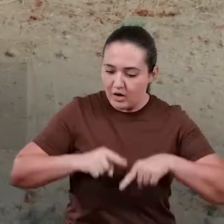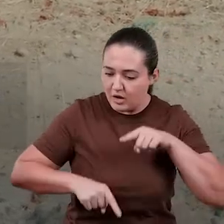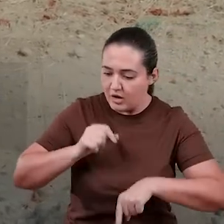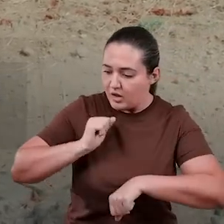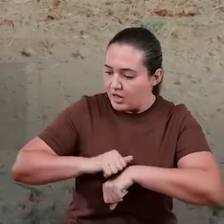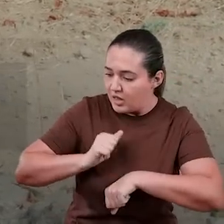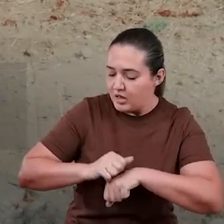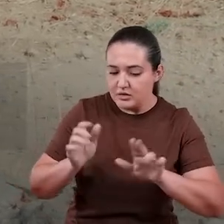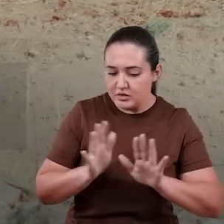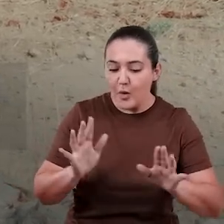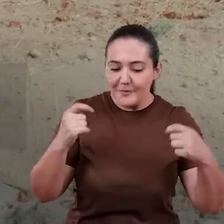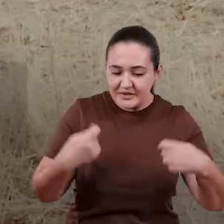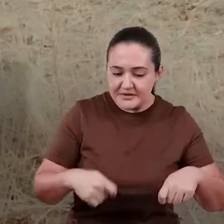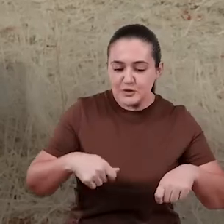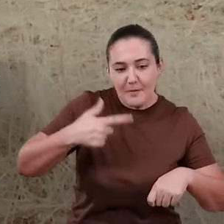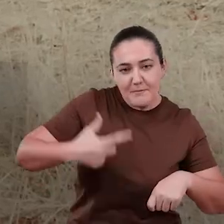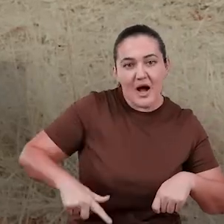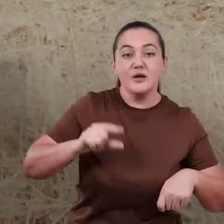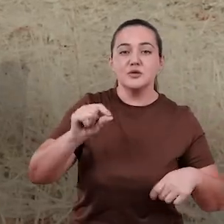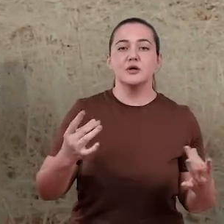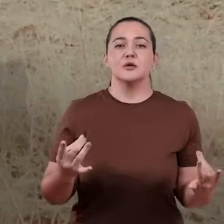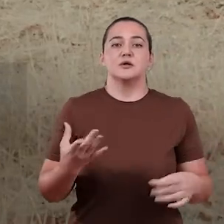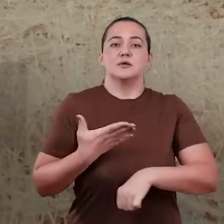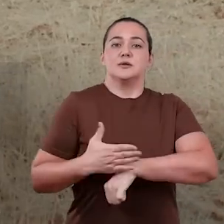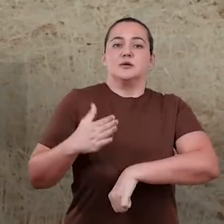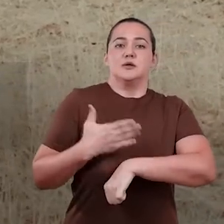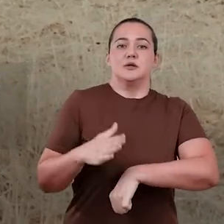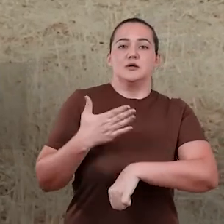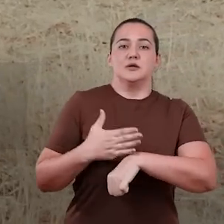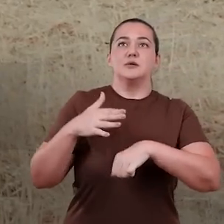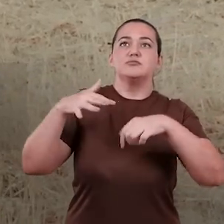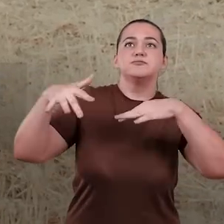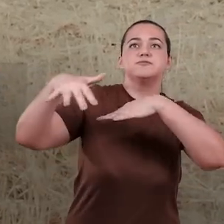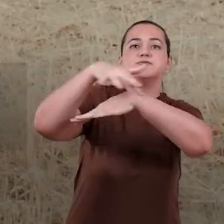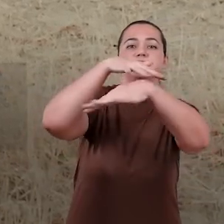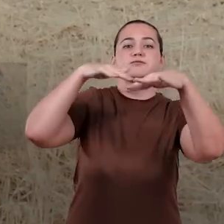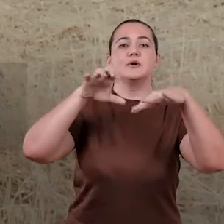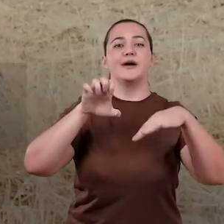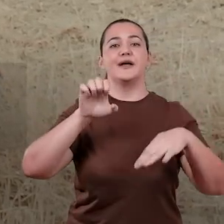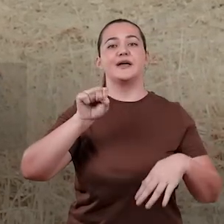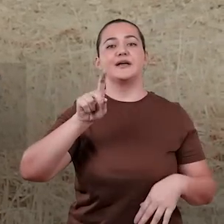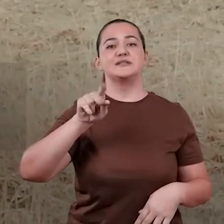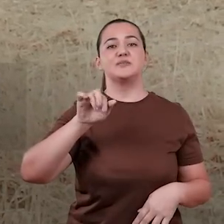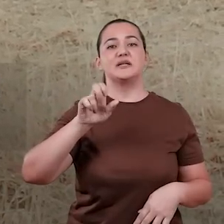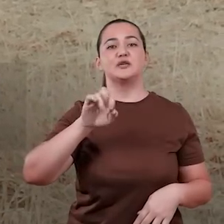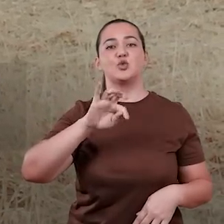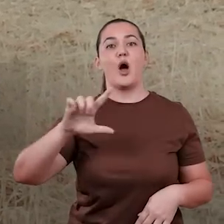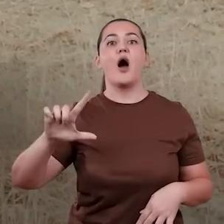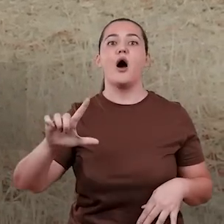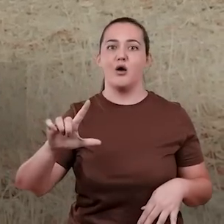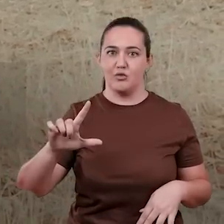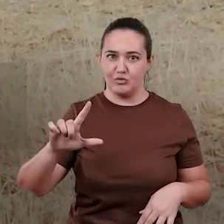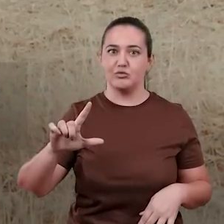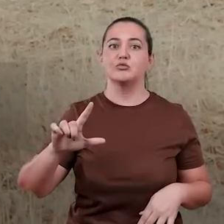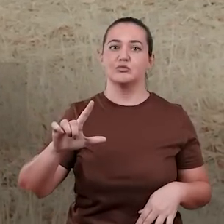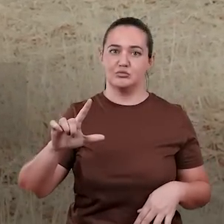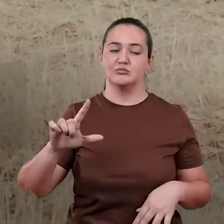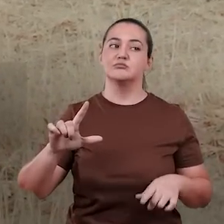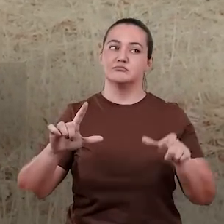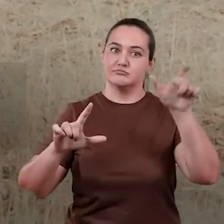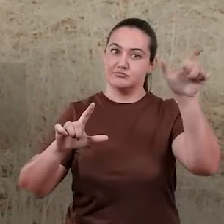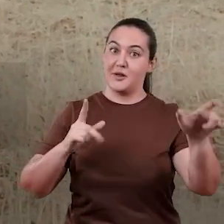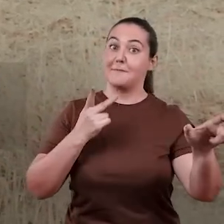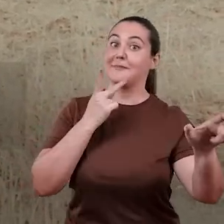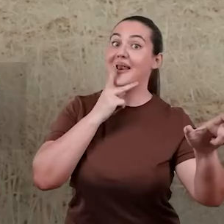mundo espiritual, o mundo das ideias. Esta ideia de Platão não era necessariamente seguida por Aristóteles. Aristóteles até era